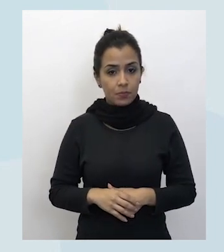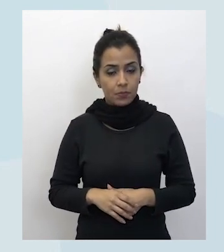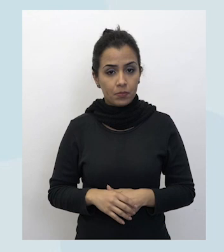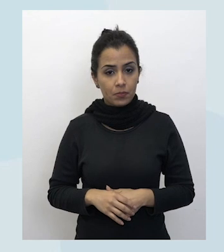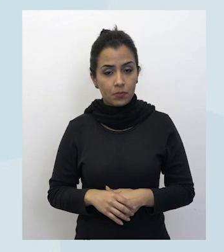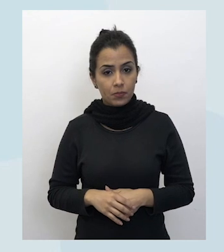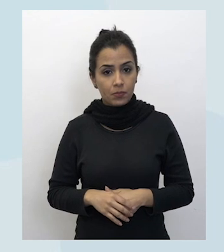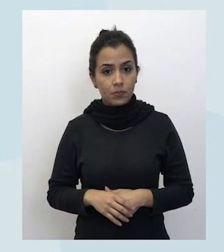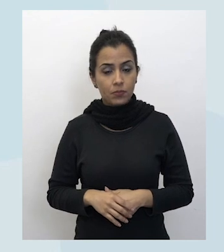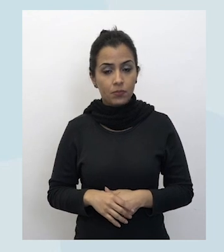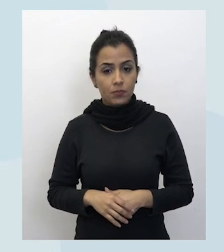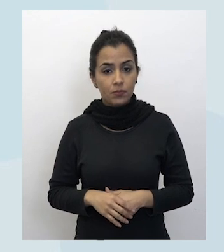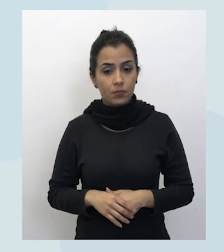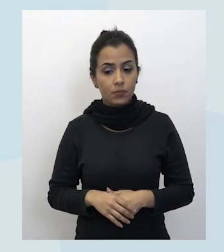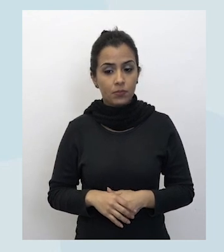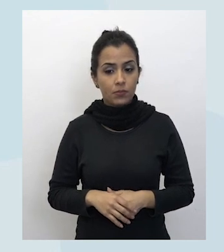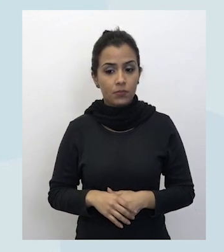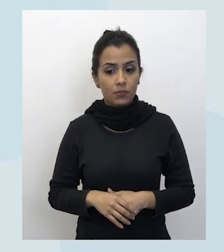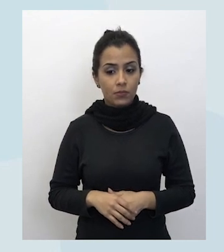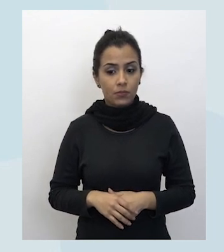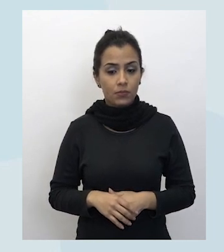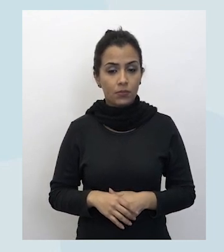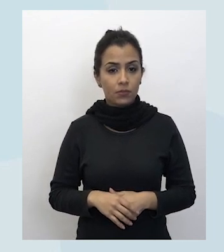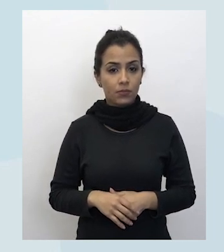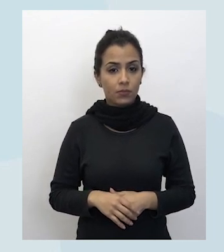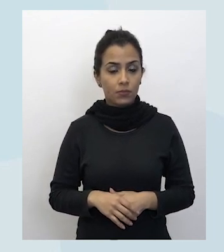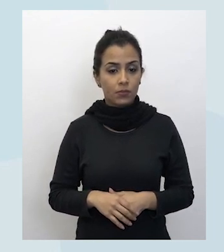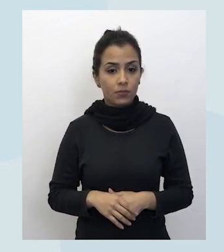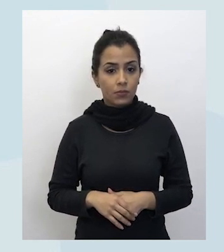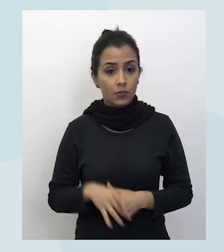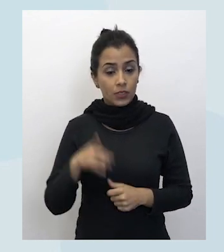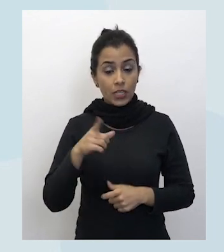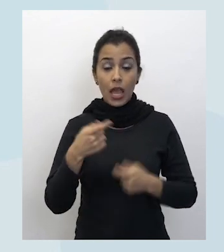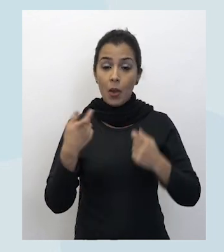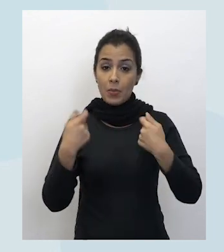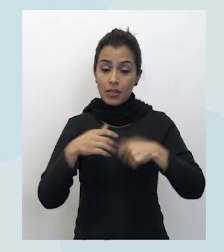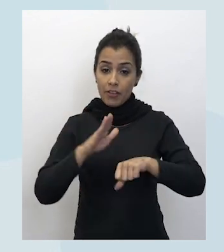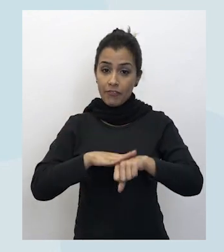eu vou ter que fazer? Eu vou ter que colocar isso aí numa